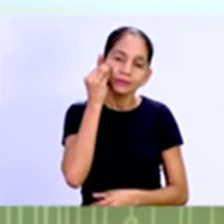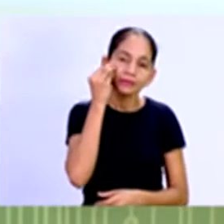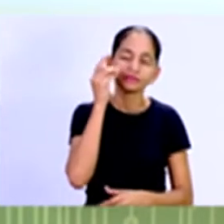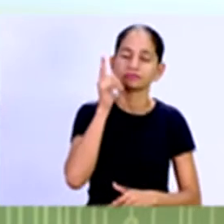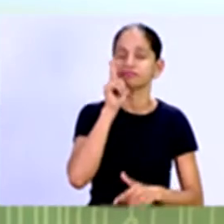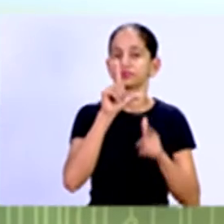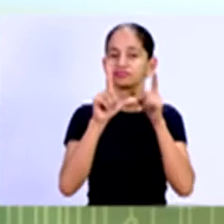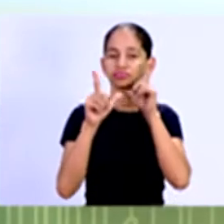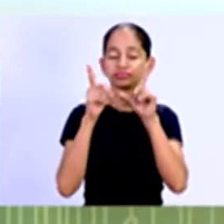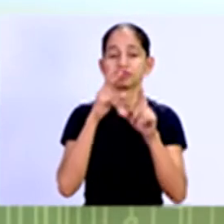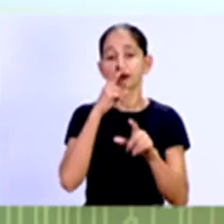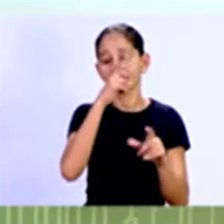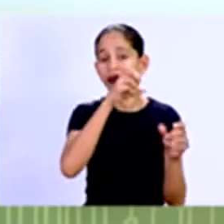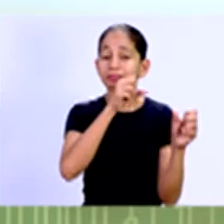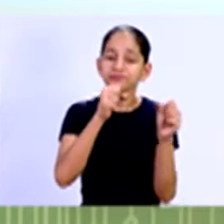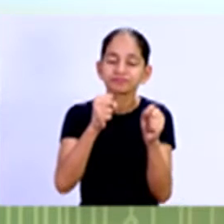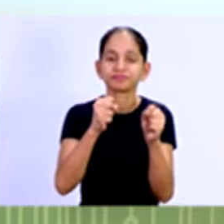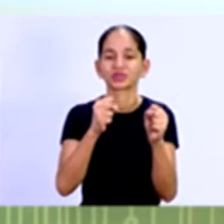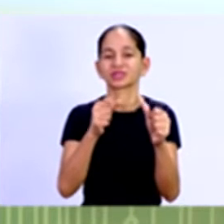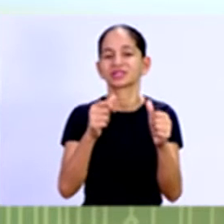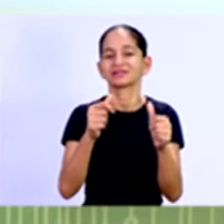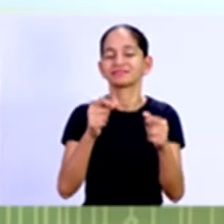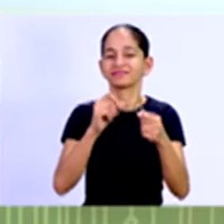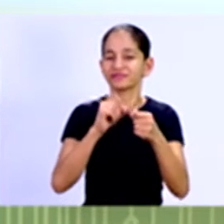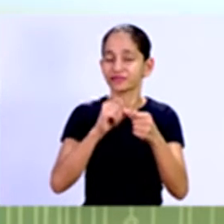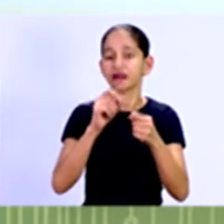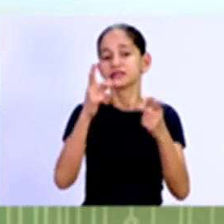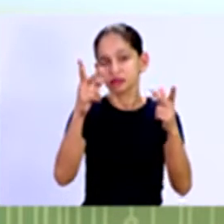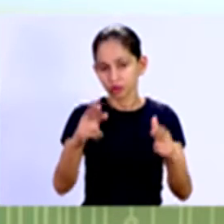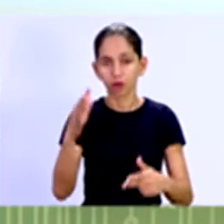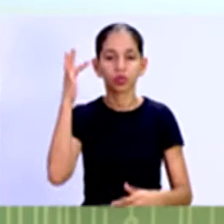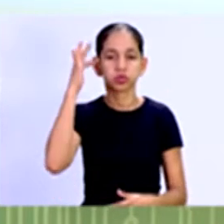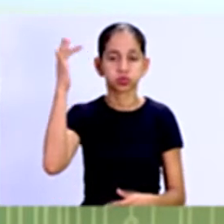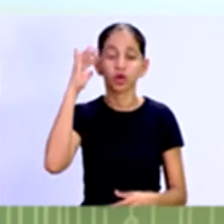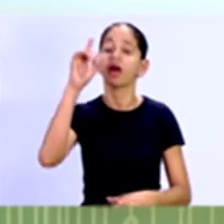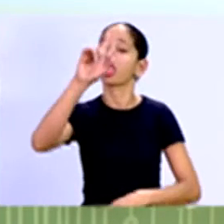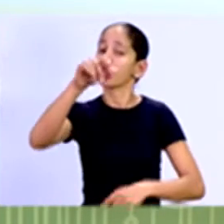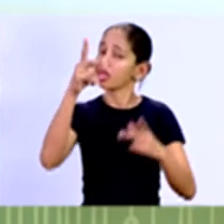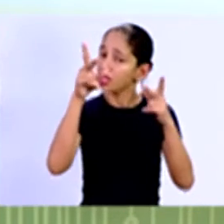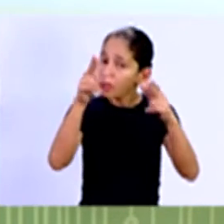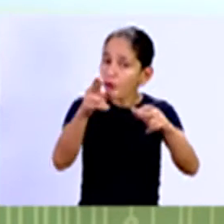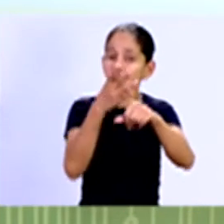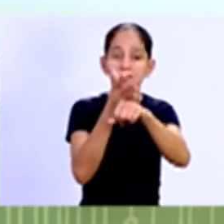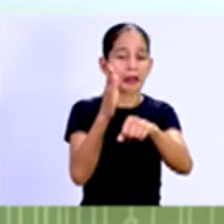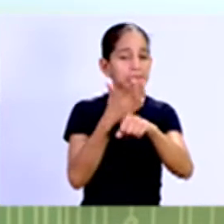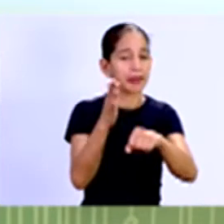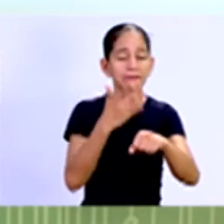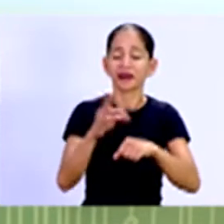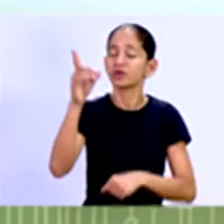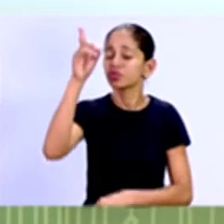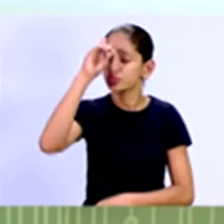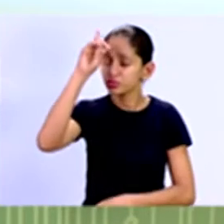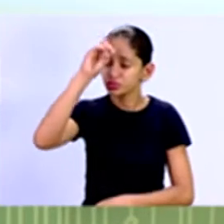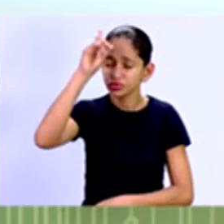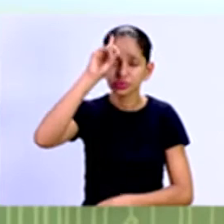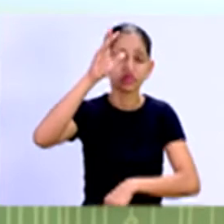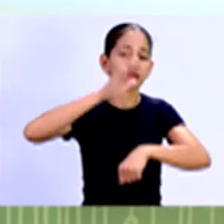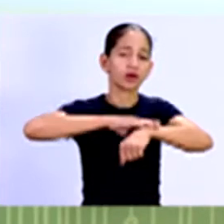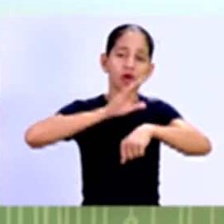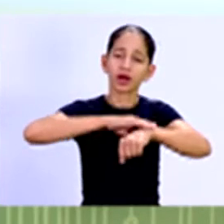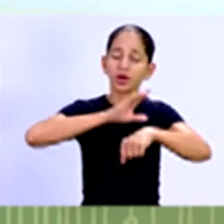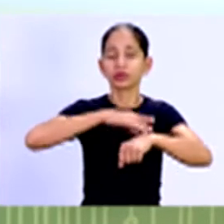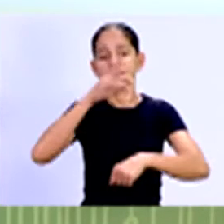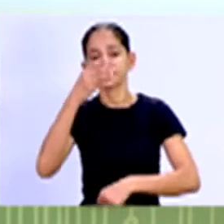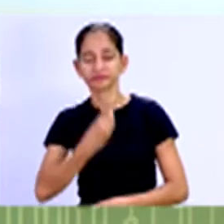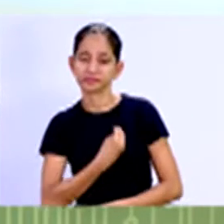generosidade. Então, como Aristóteles disse, é um exercício, é diário, né? Em todas as